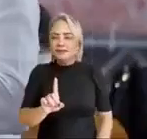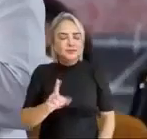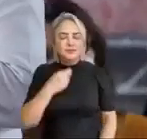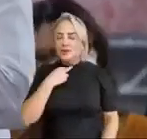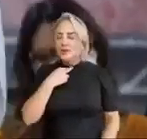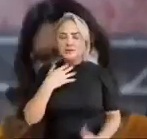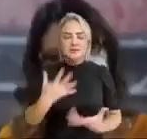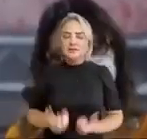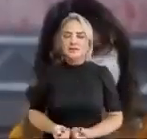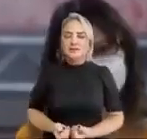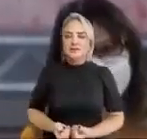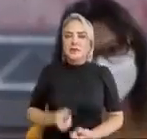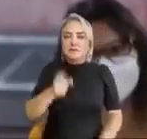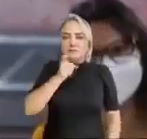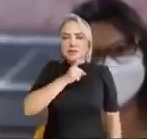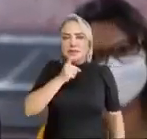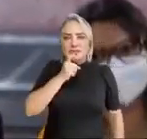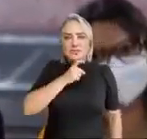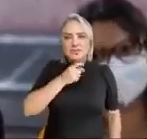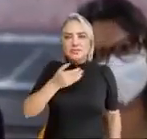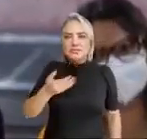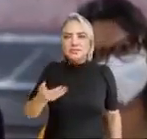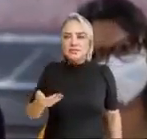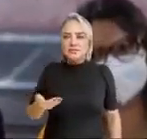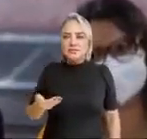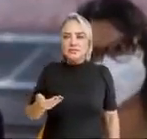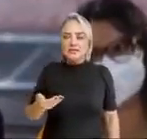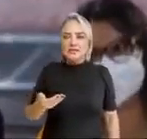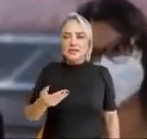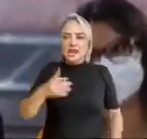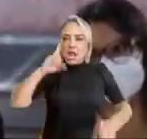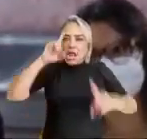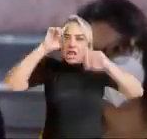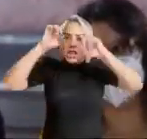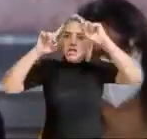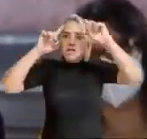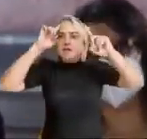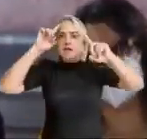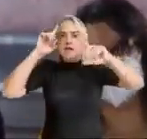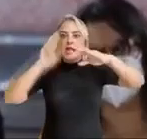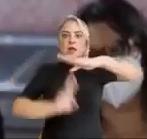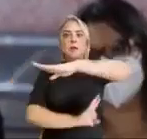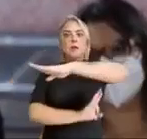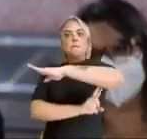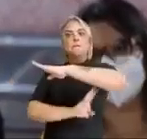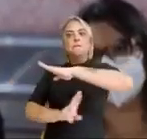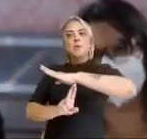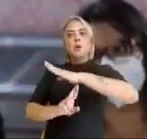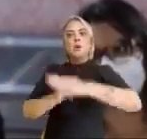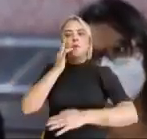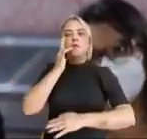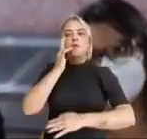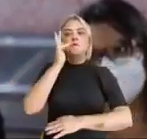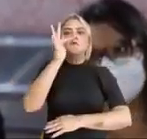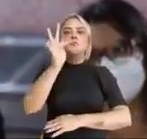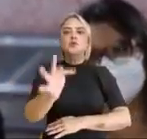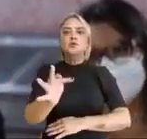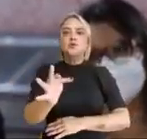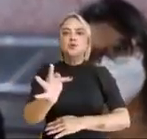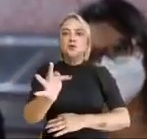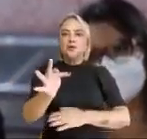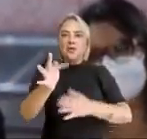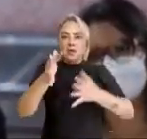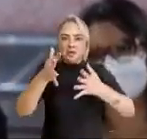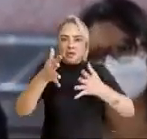uma mentira. Inventaram uma tal de ponte para o futuro, aí cavaram um abismo, fingiram que